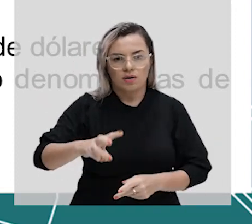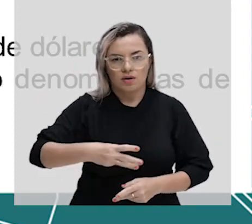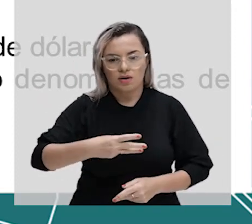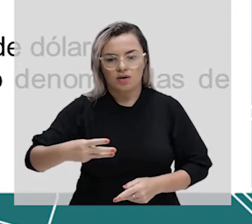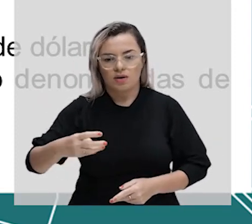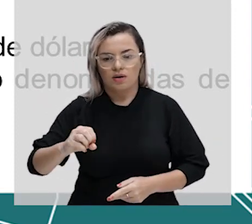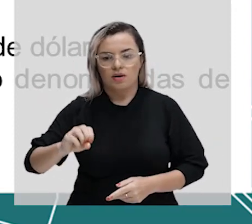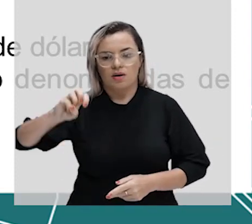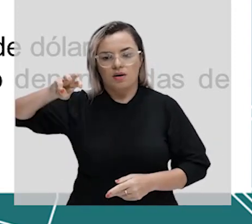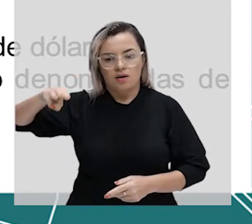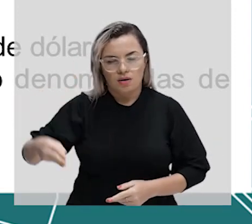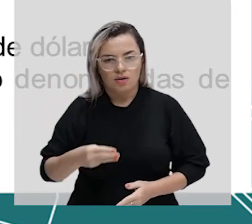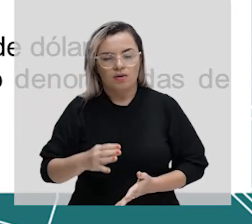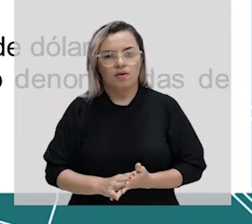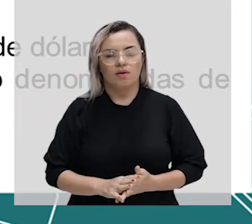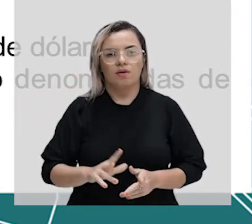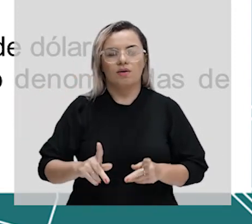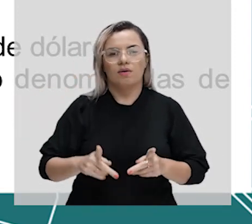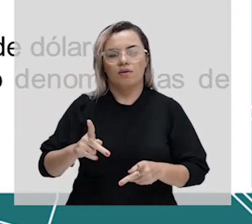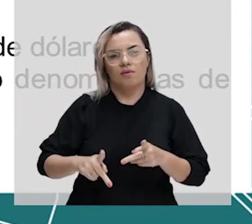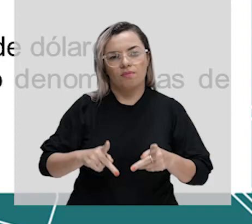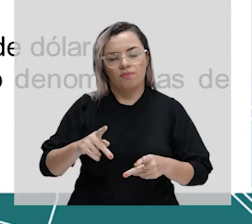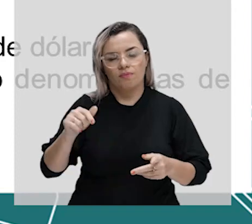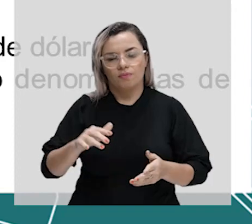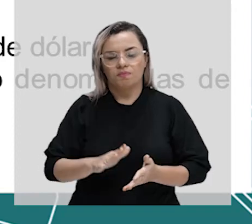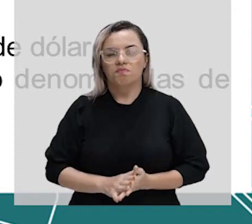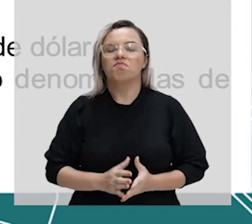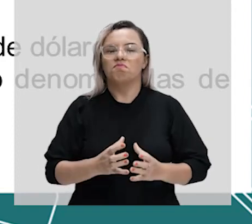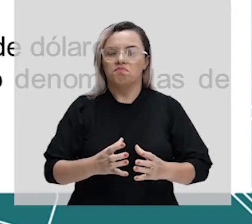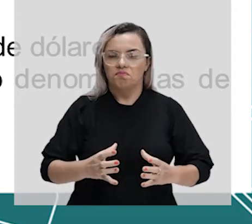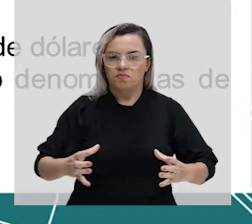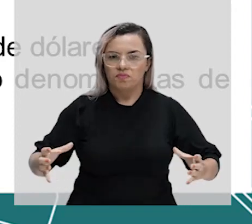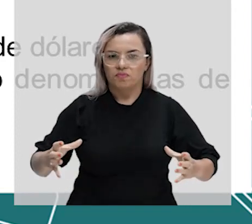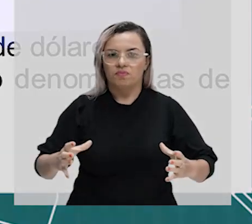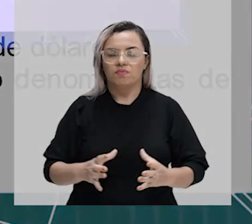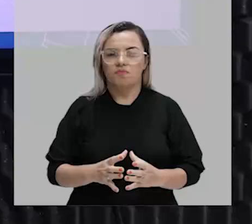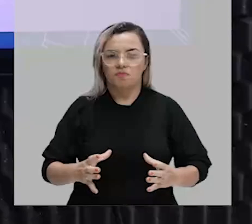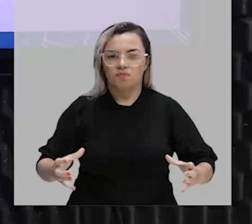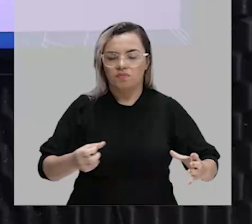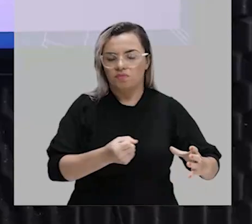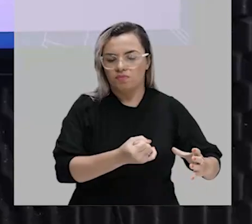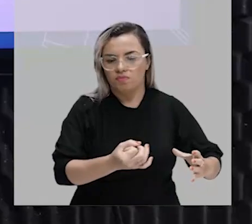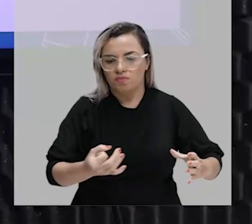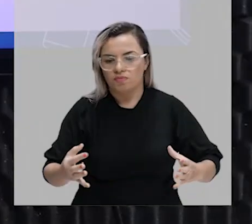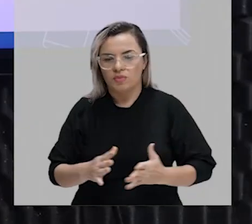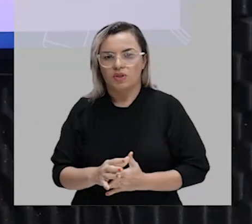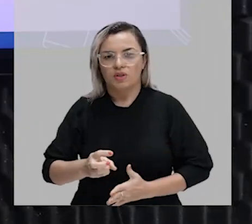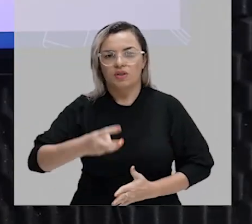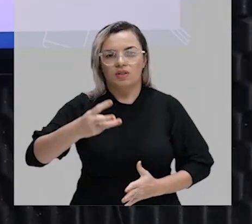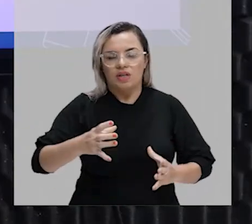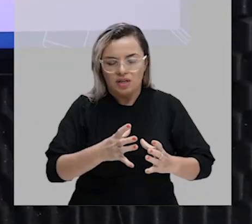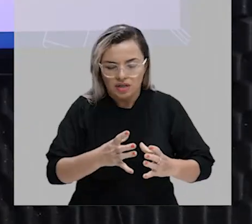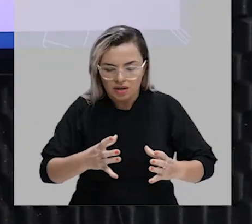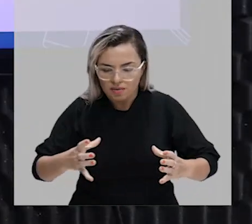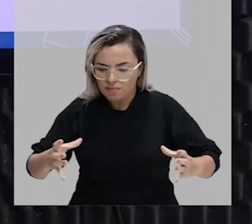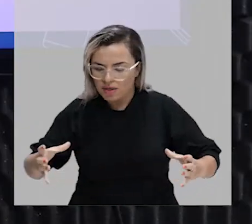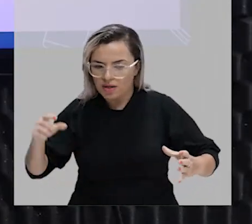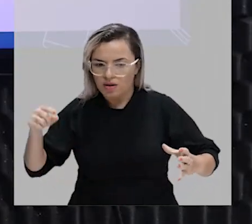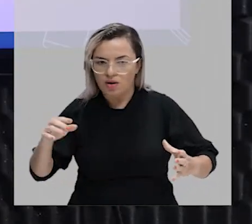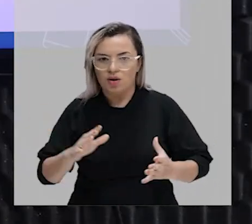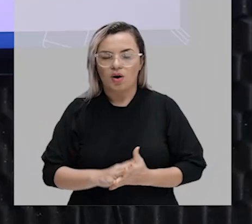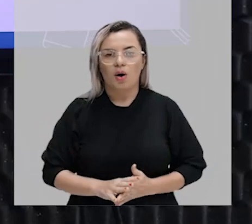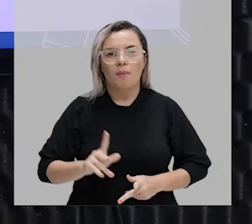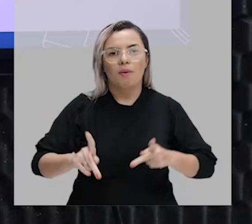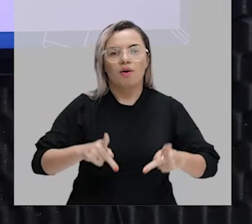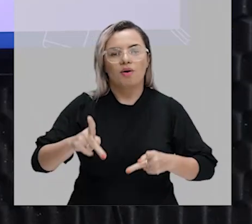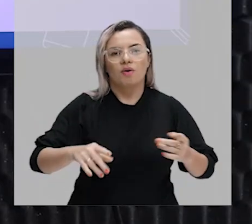habitantes, tá? Os Estados Unidos são um país populoso, ou seja, tem uma grande população, tem a terceira maior população do planeta,